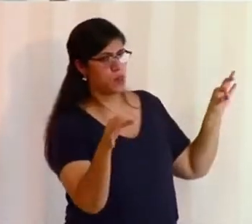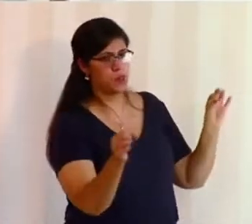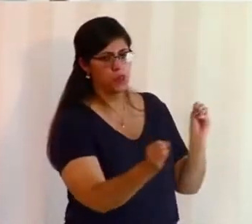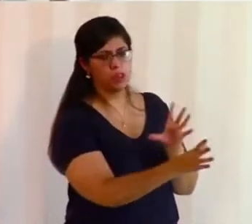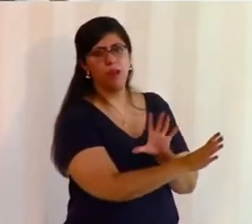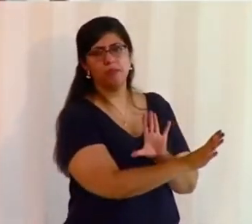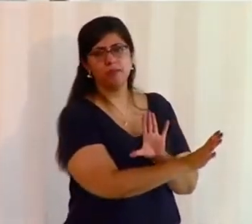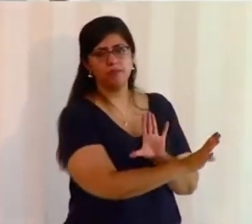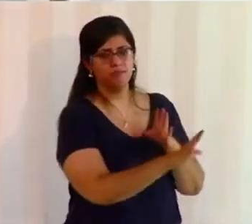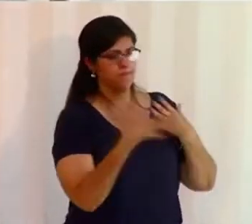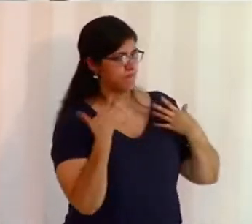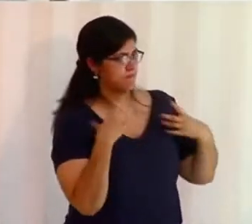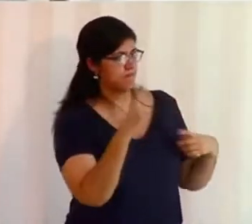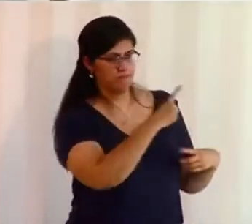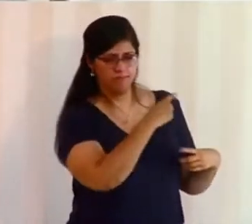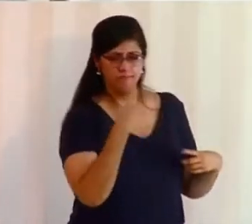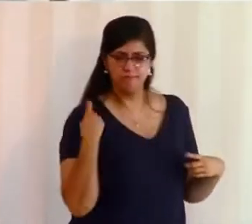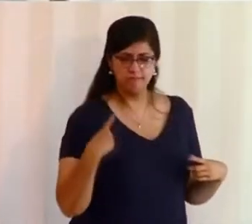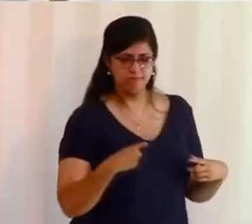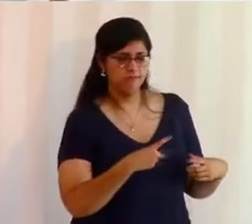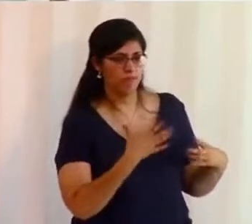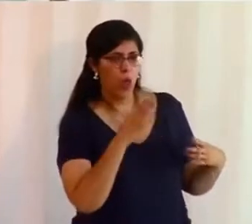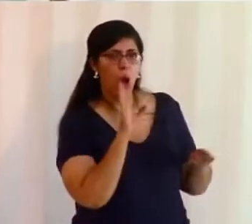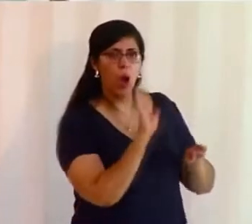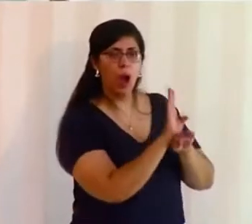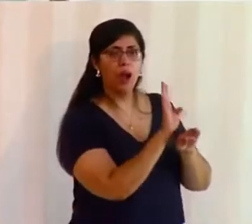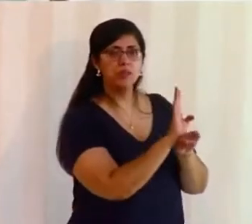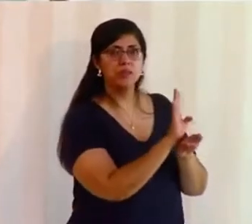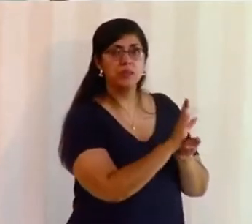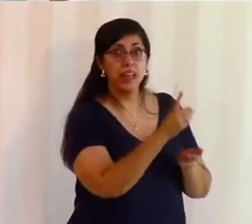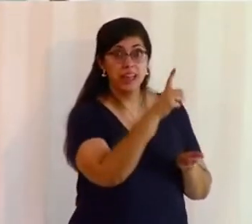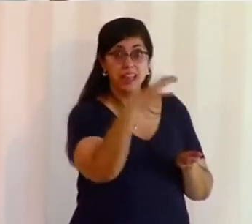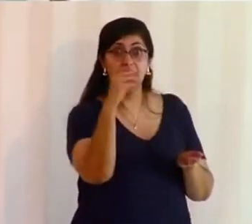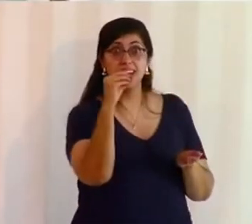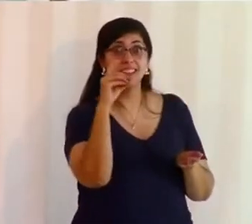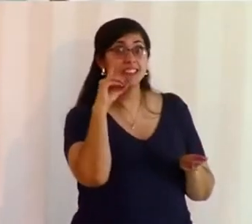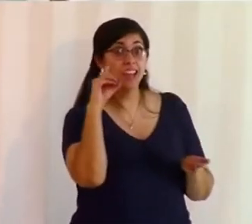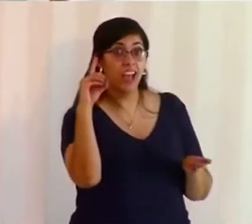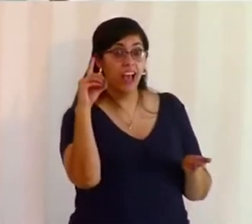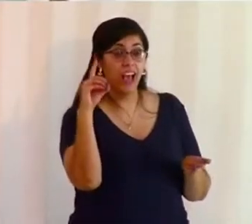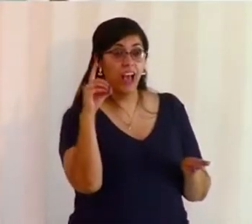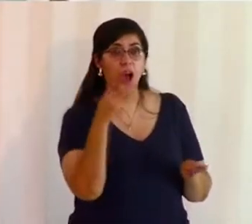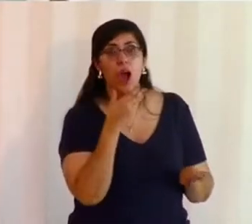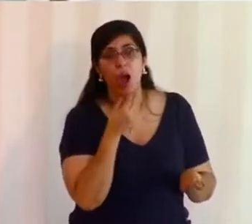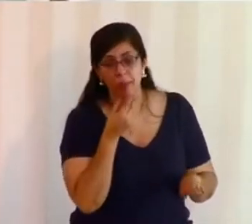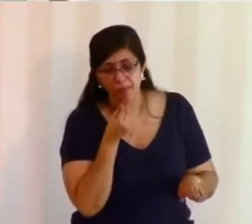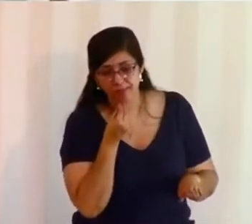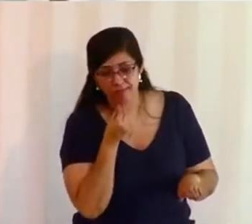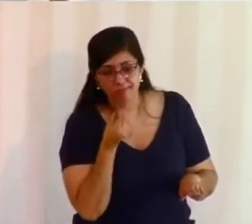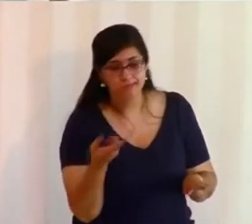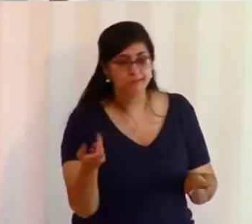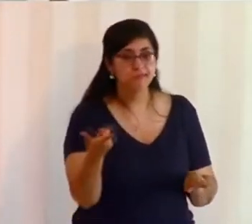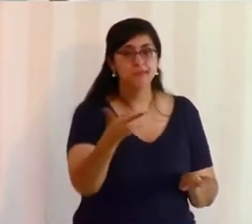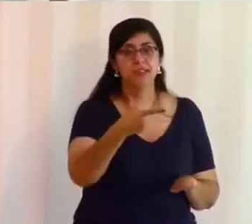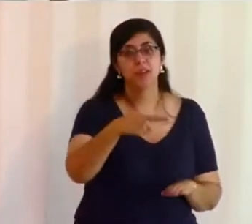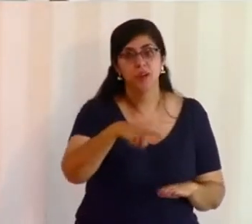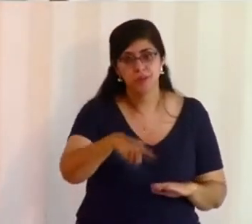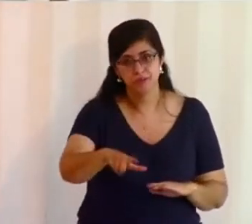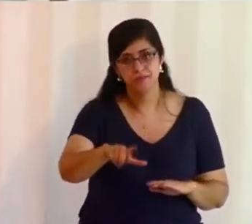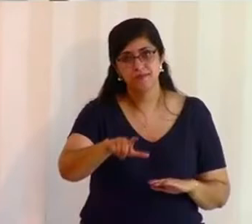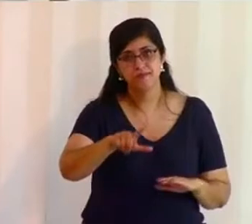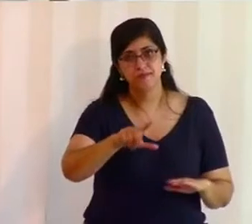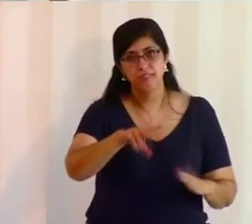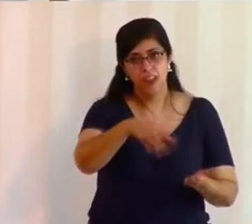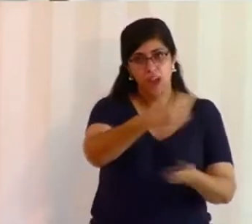na despensa, e ele acompanhou o culto. 10 dias depois, o evangelista está passando no mesmo lugar, e lá estava o homem de